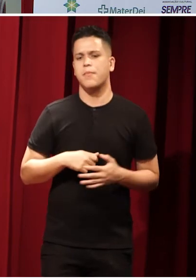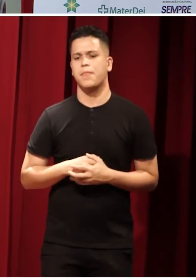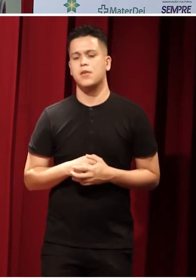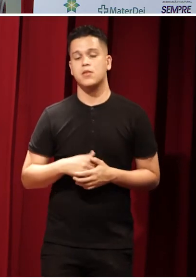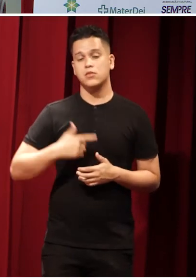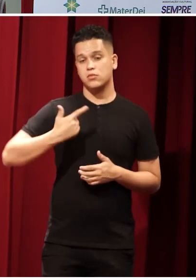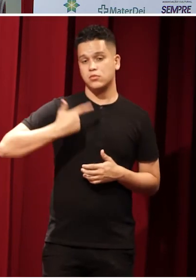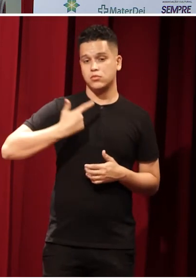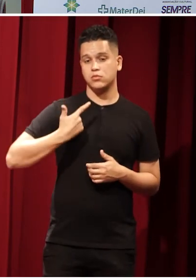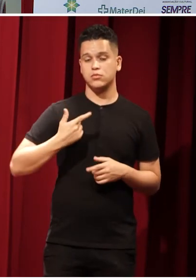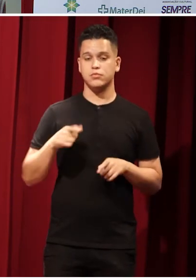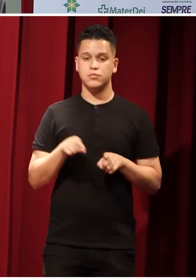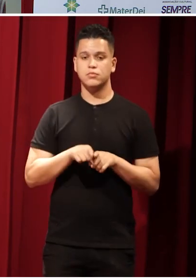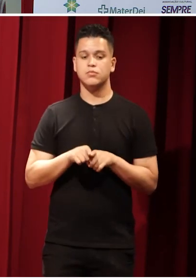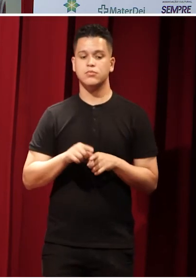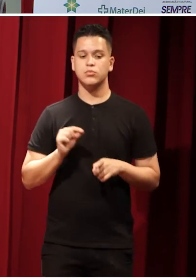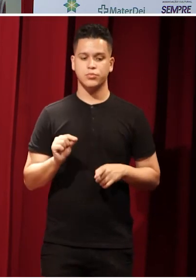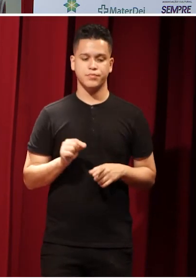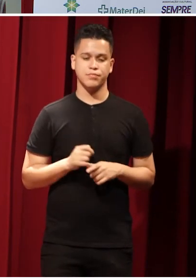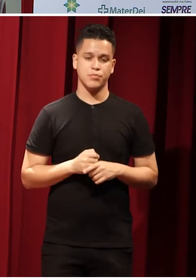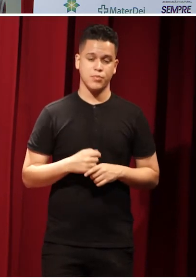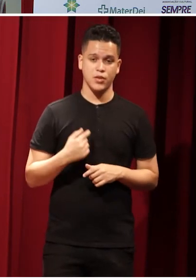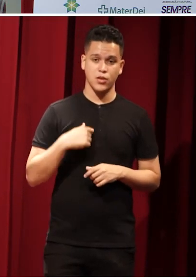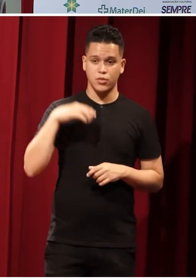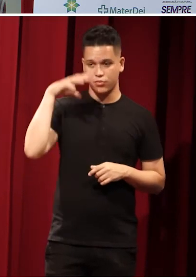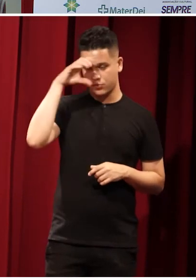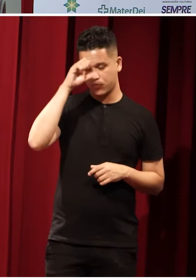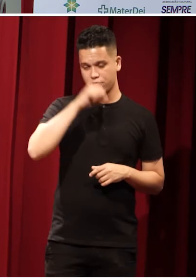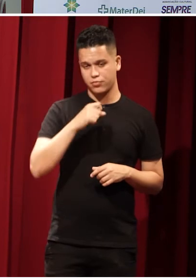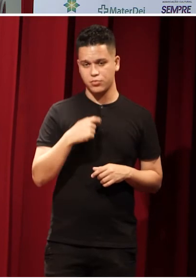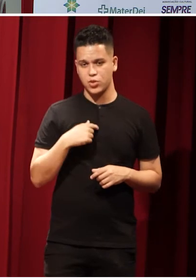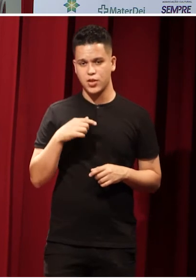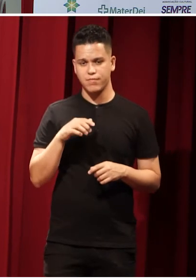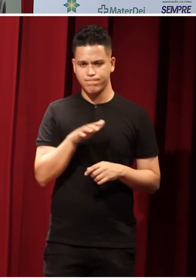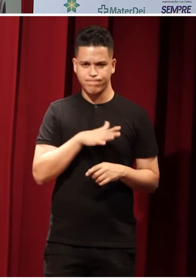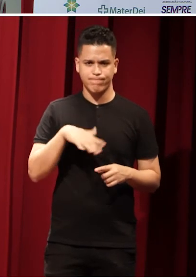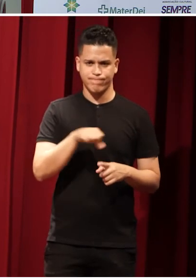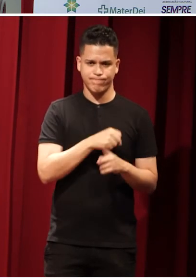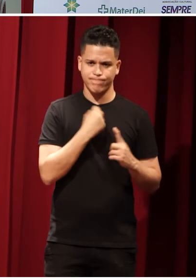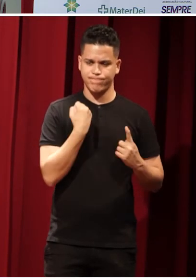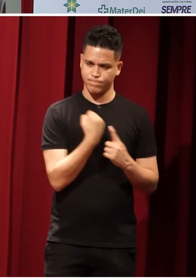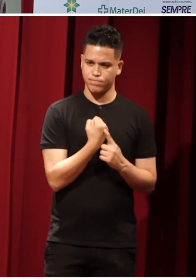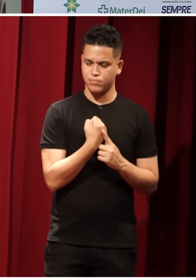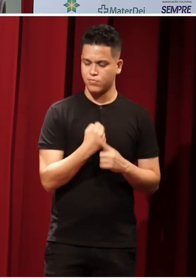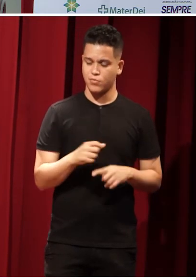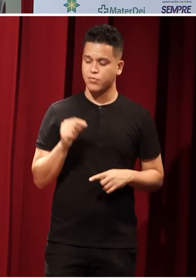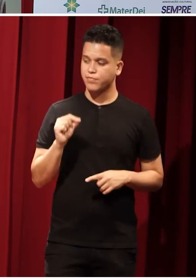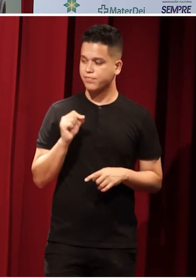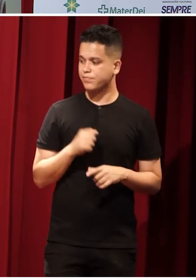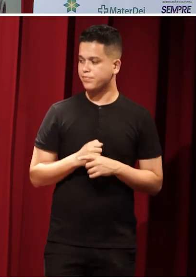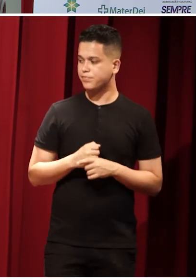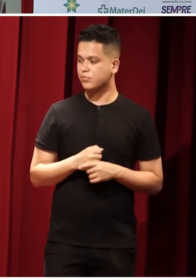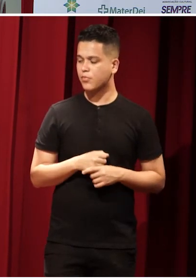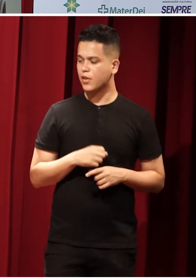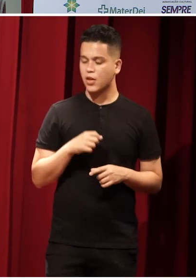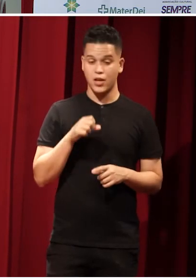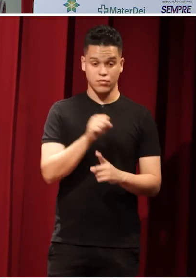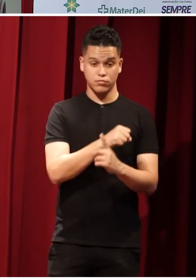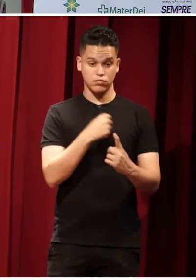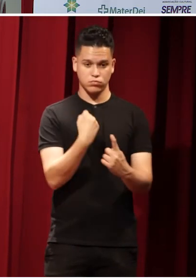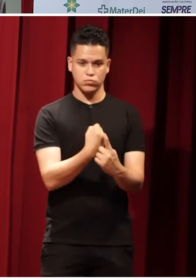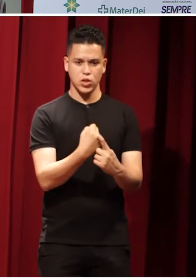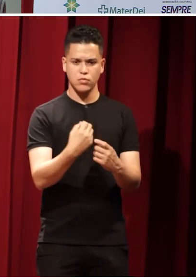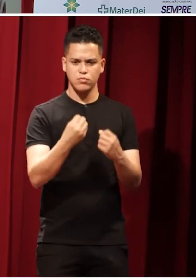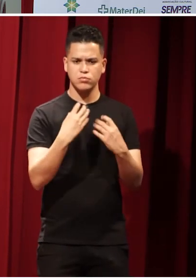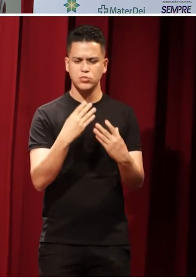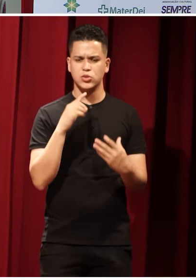não poderia estar acontecendo, está acontecendo, etc. Em segundo lugar, uma coisa que eu aprendi como